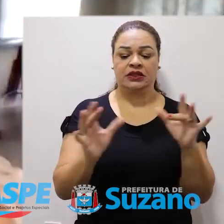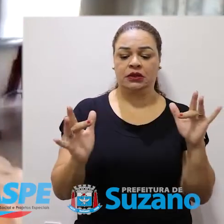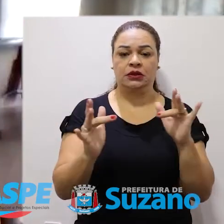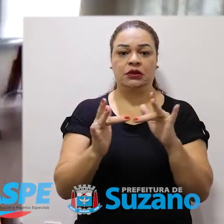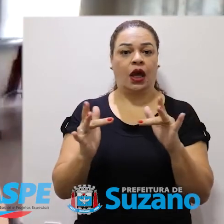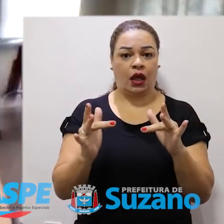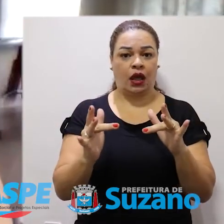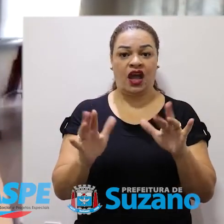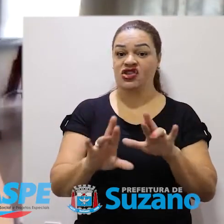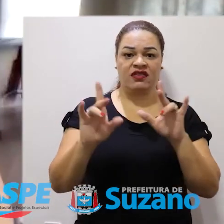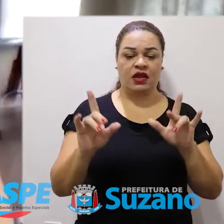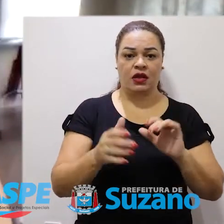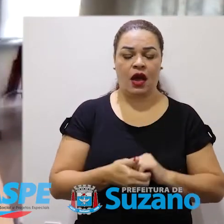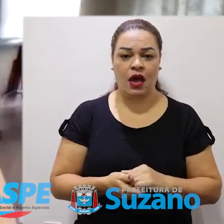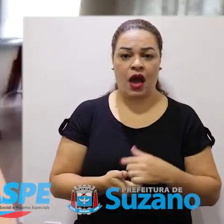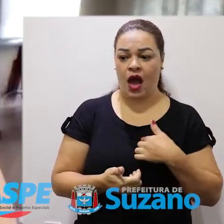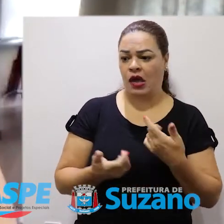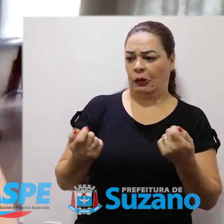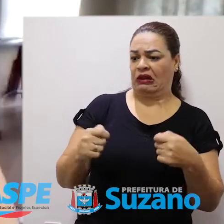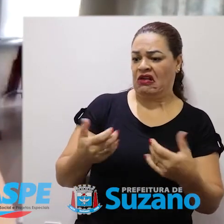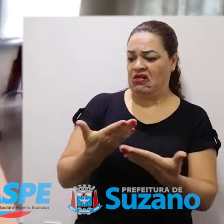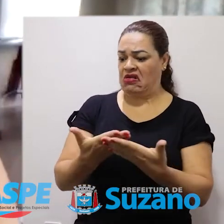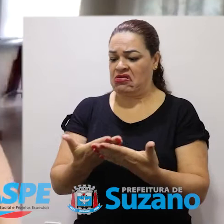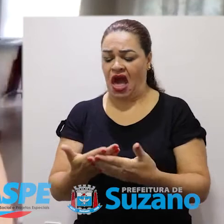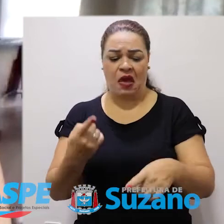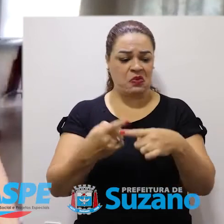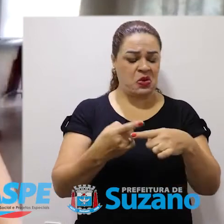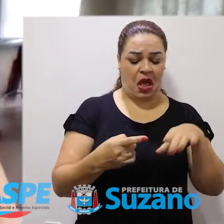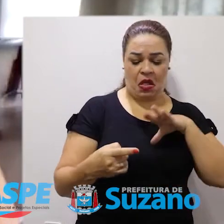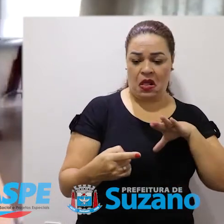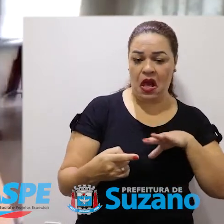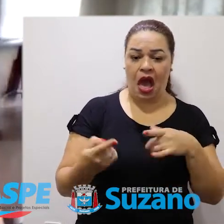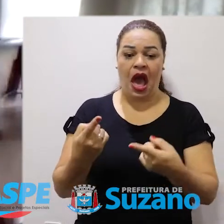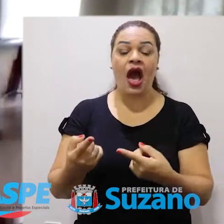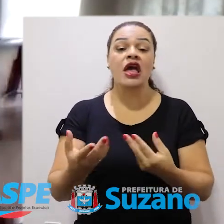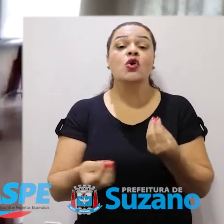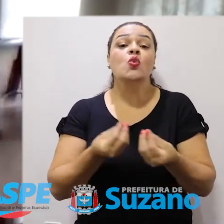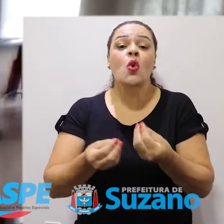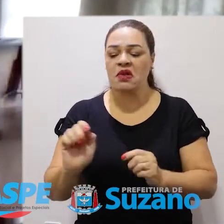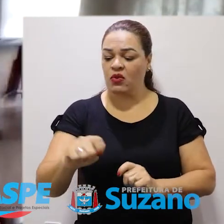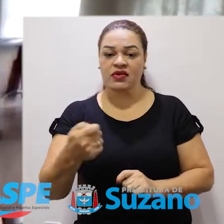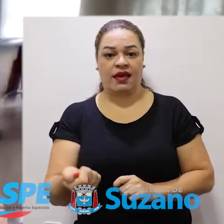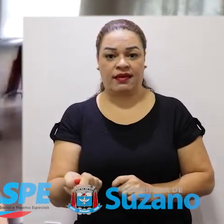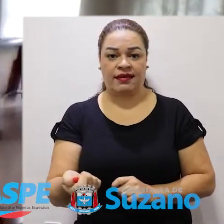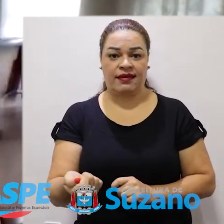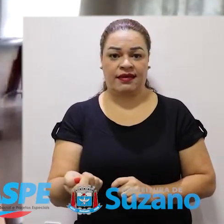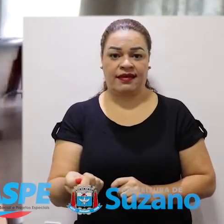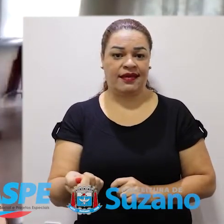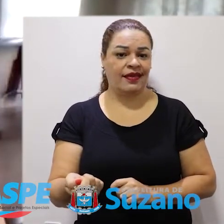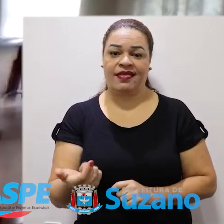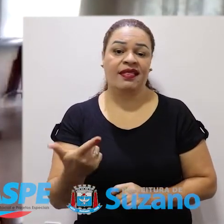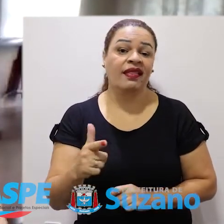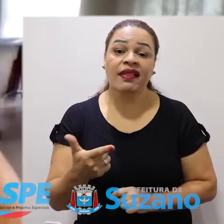nenhuma com a outra. Então, você fala assim, eu preciso disso porque na língua portuguesa, essa palavra aqui, qual que é o sinal em língua de sinais?